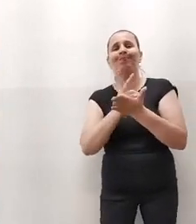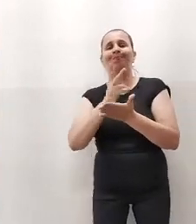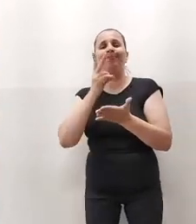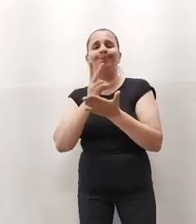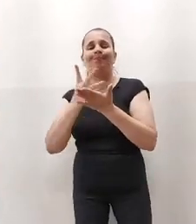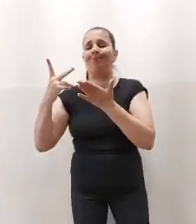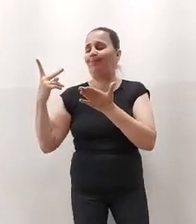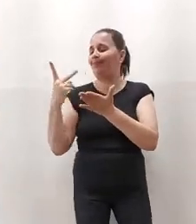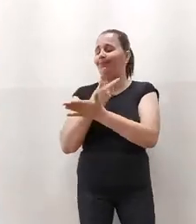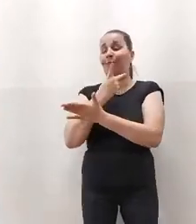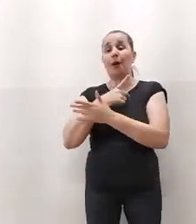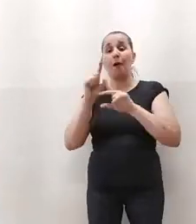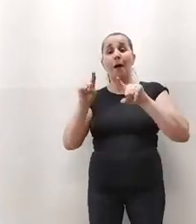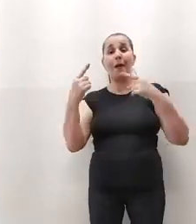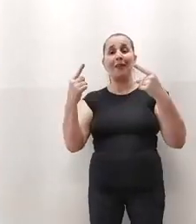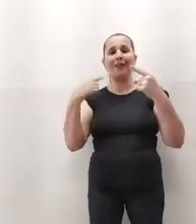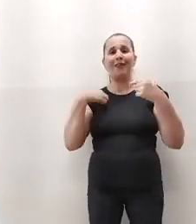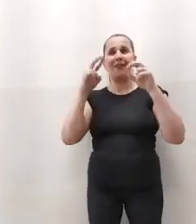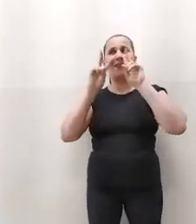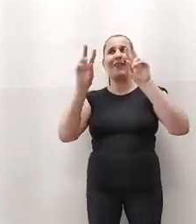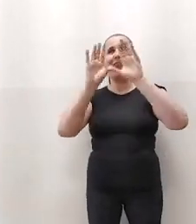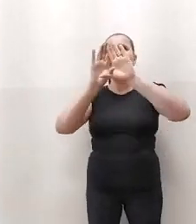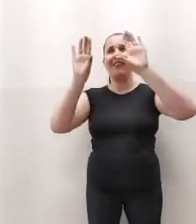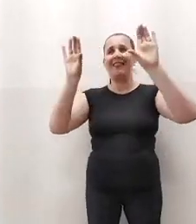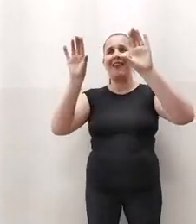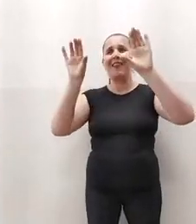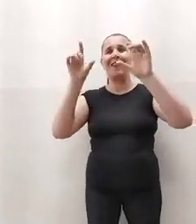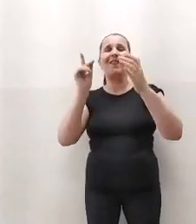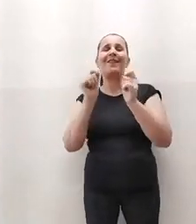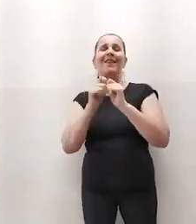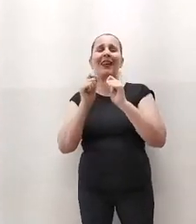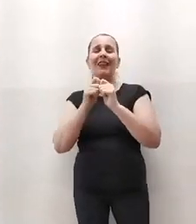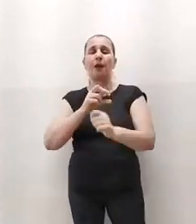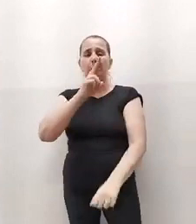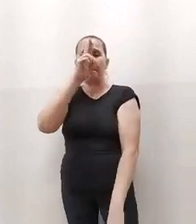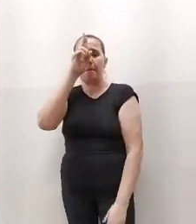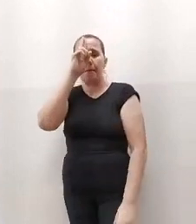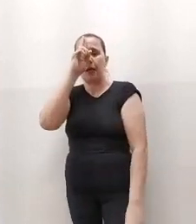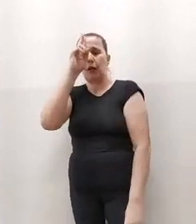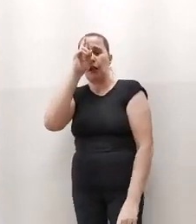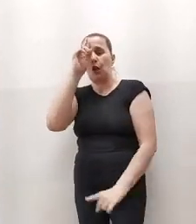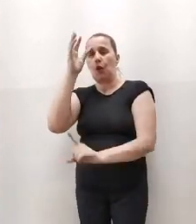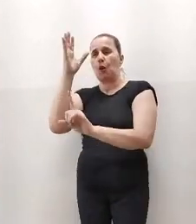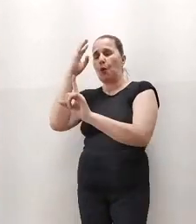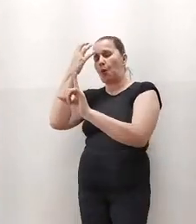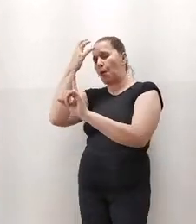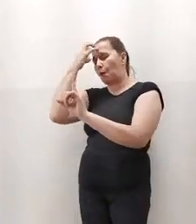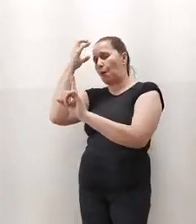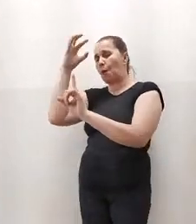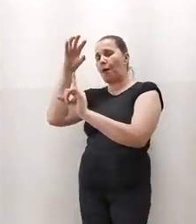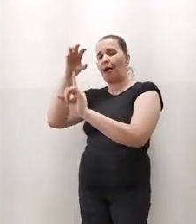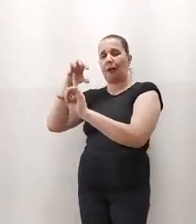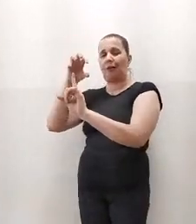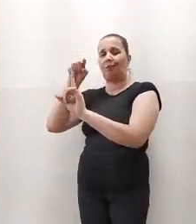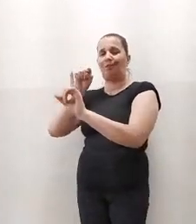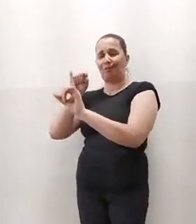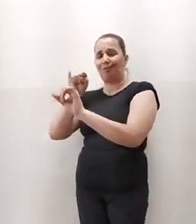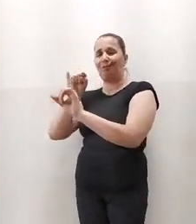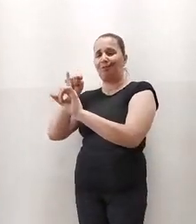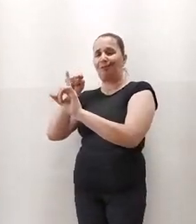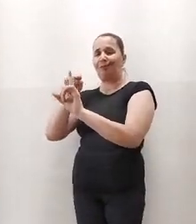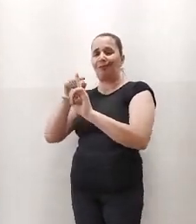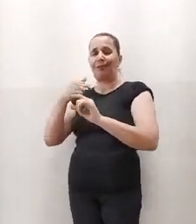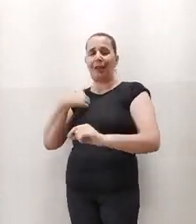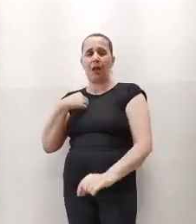Porém, olha o que a visão celestial faz. Ao meio-dia, ó rei, Atos 26, 13, indo